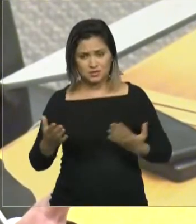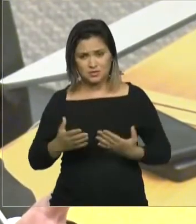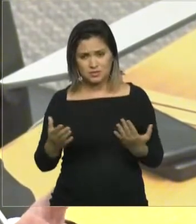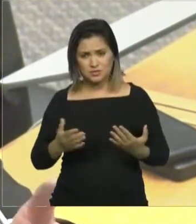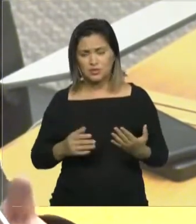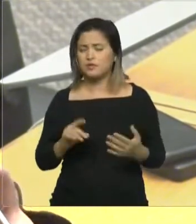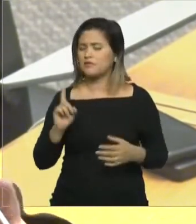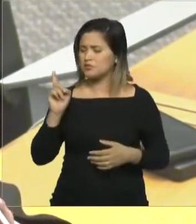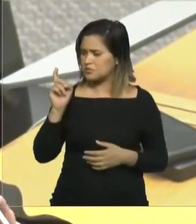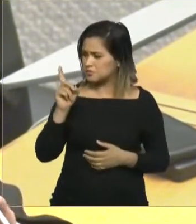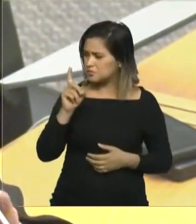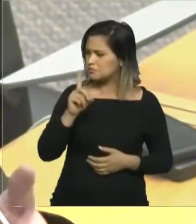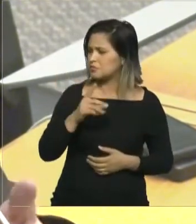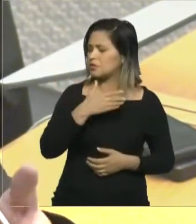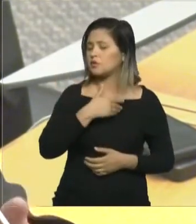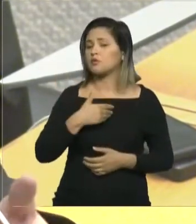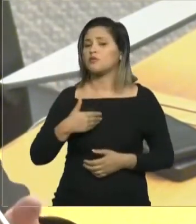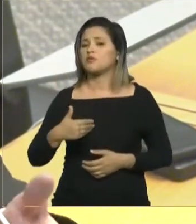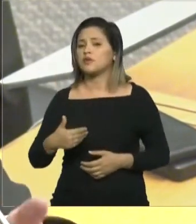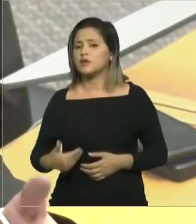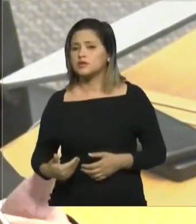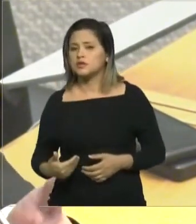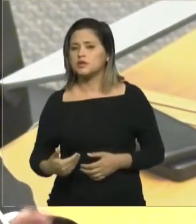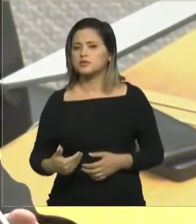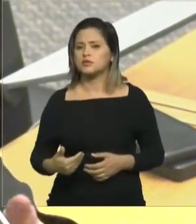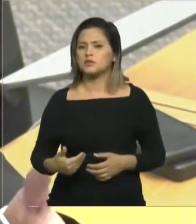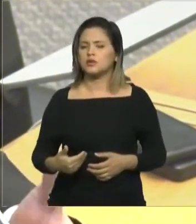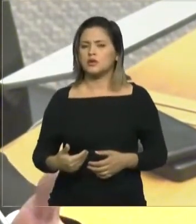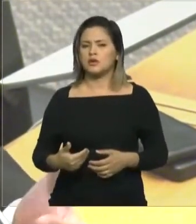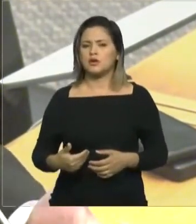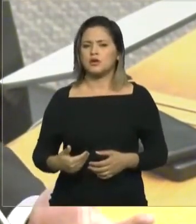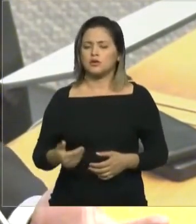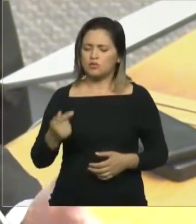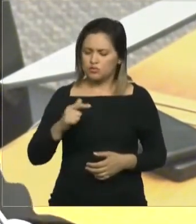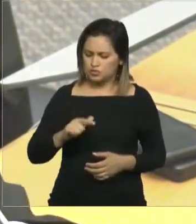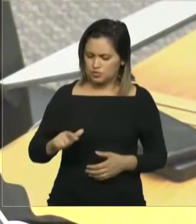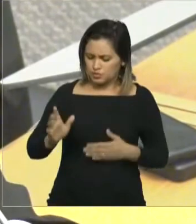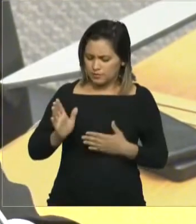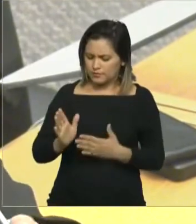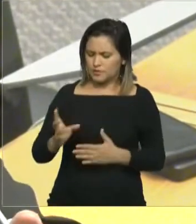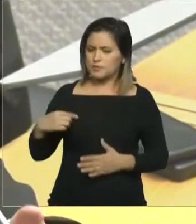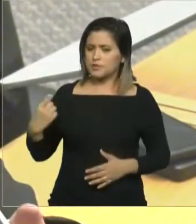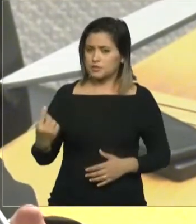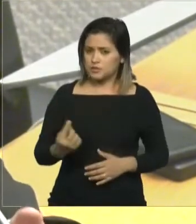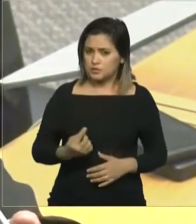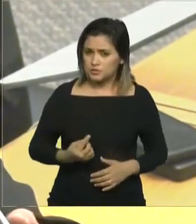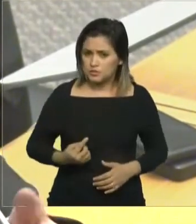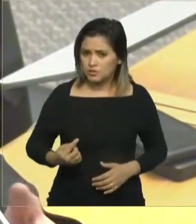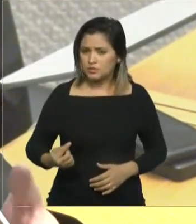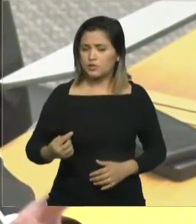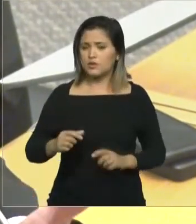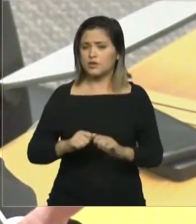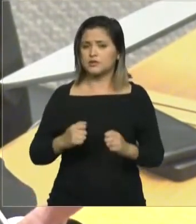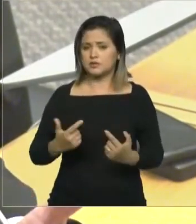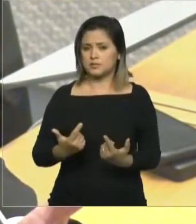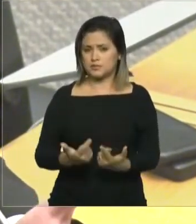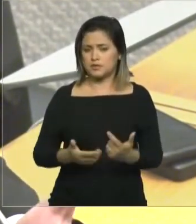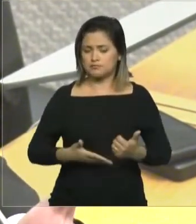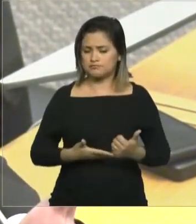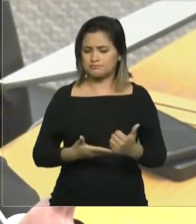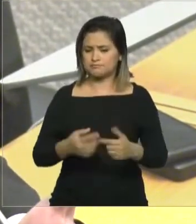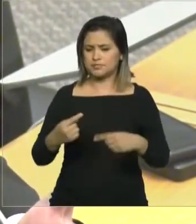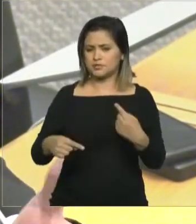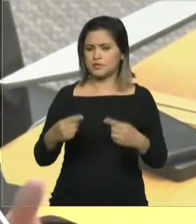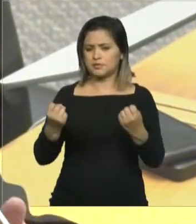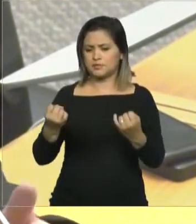tem desistido. E nós, como casa responsável que somos, estamos aqui justamente para dar esse suporte político e explicar para a sociedade